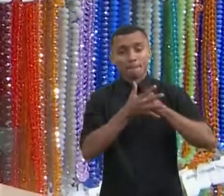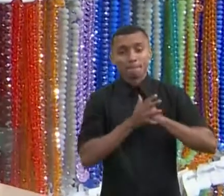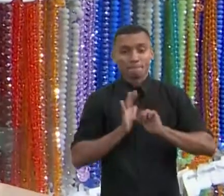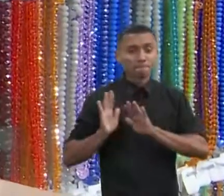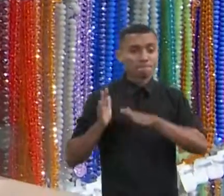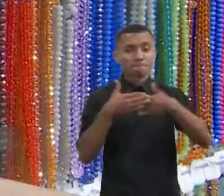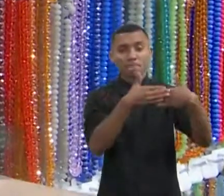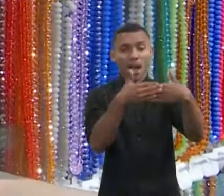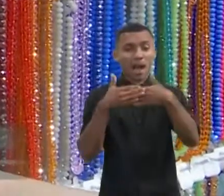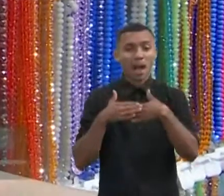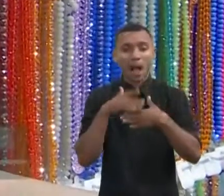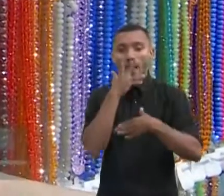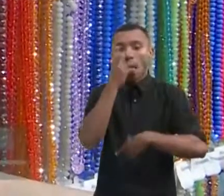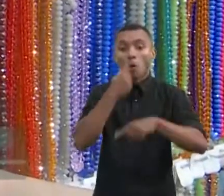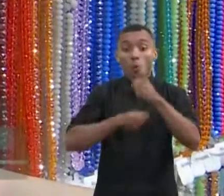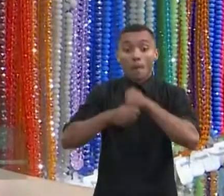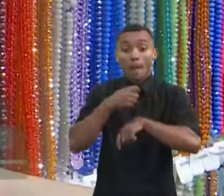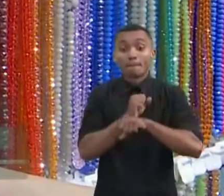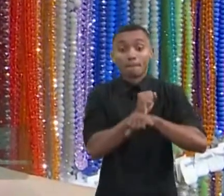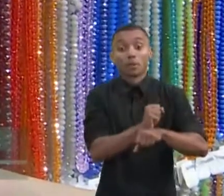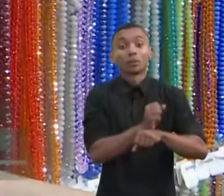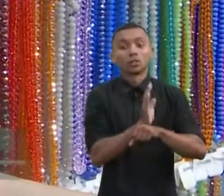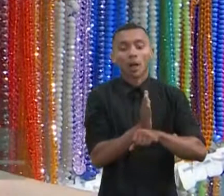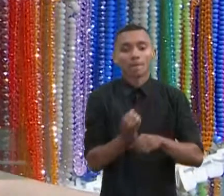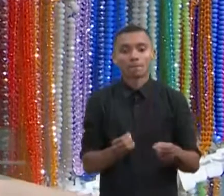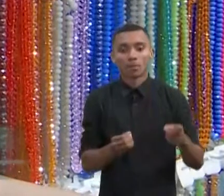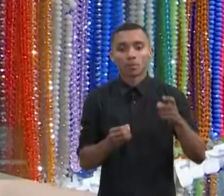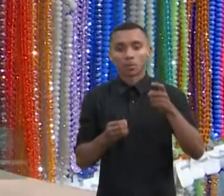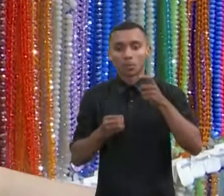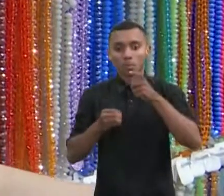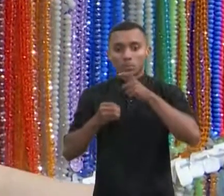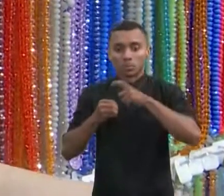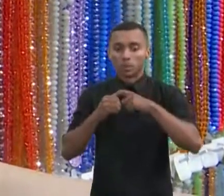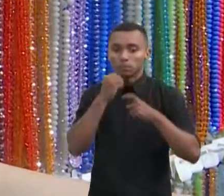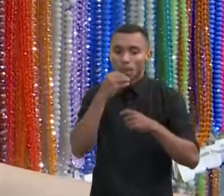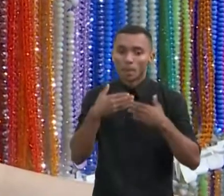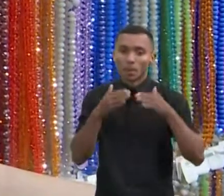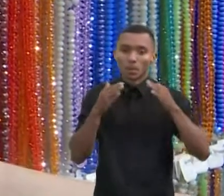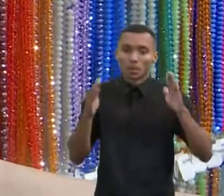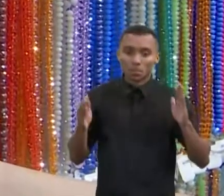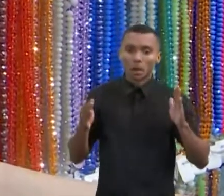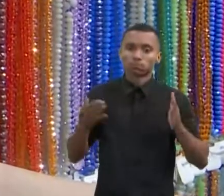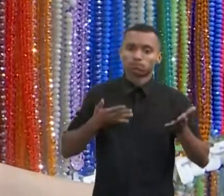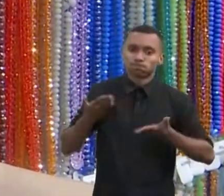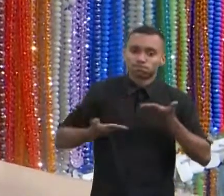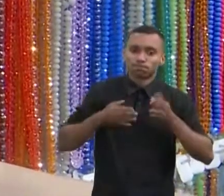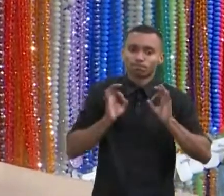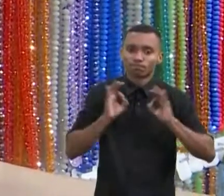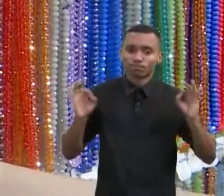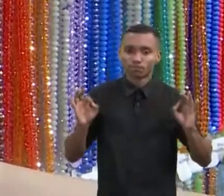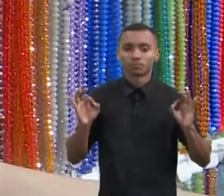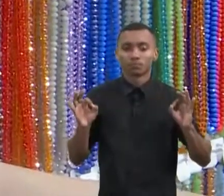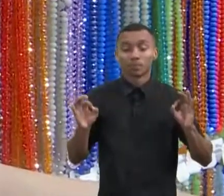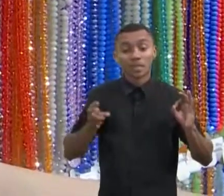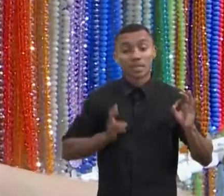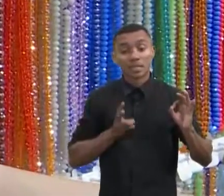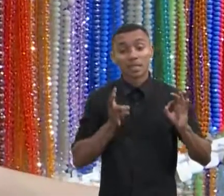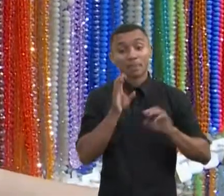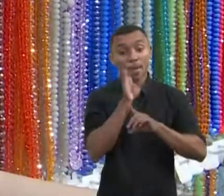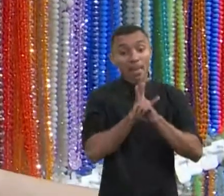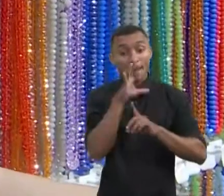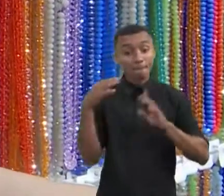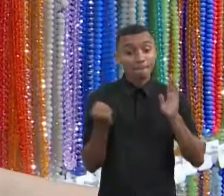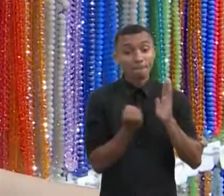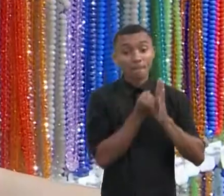pandemia, houve um aquecimento interessante, né, para o setor. E sempre nas datas comemorativas a gente